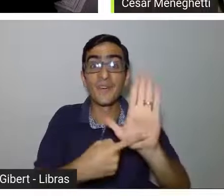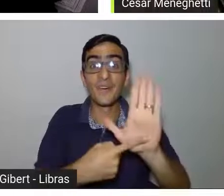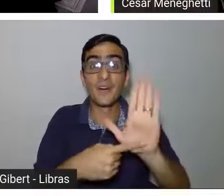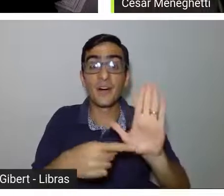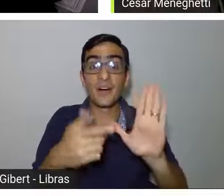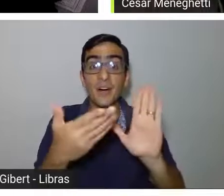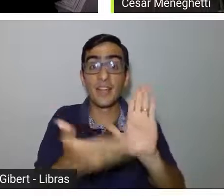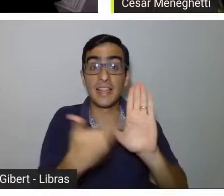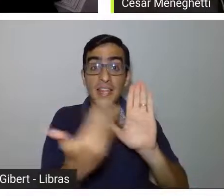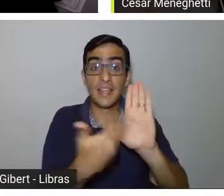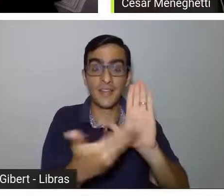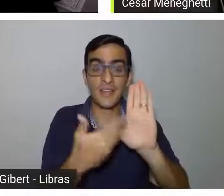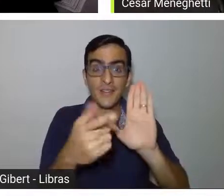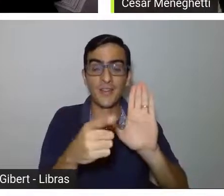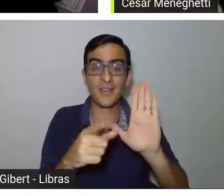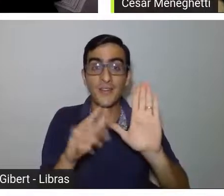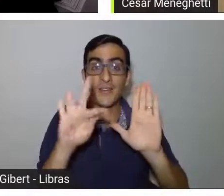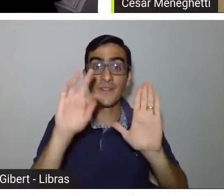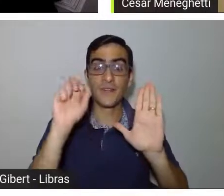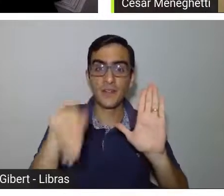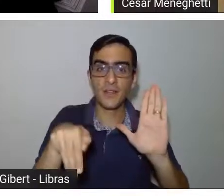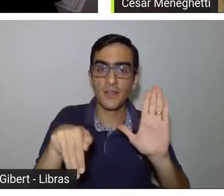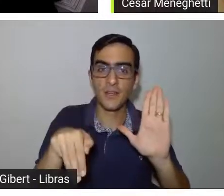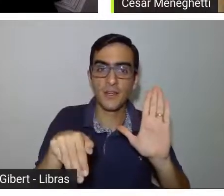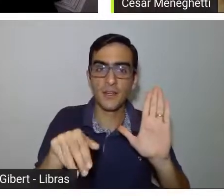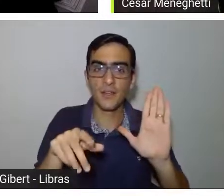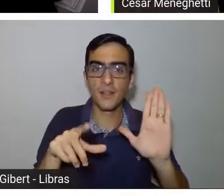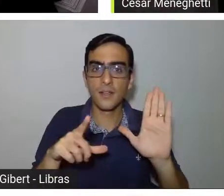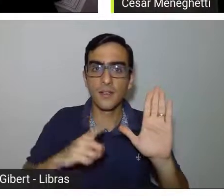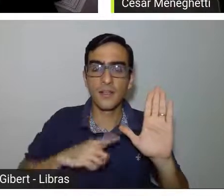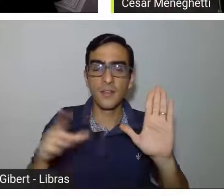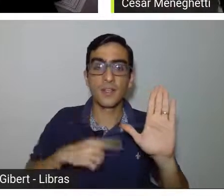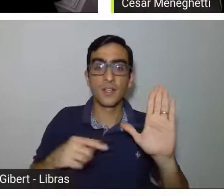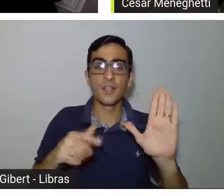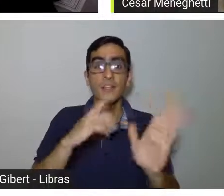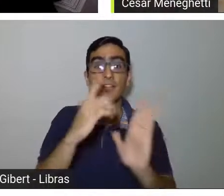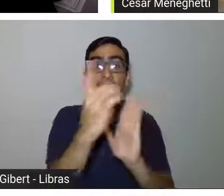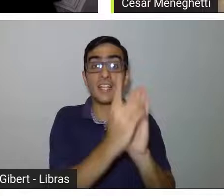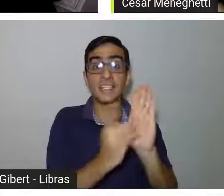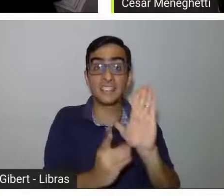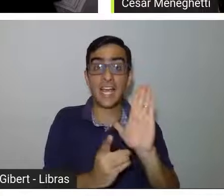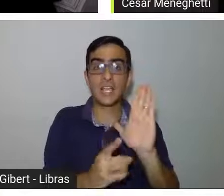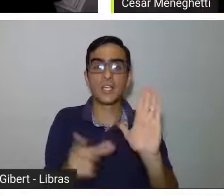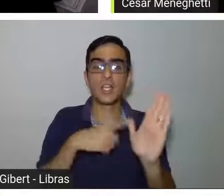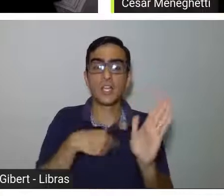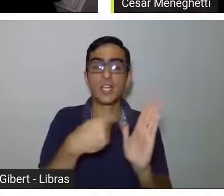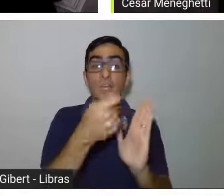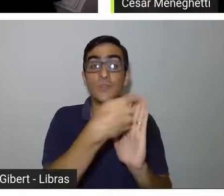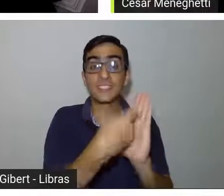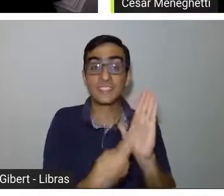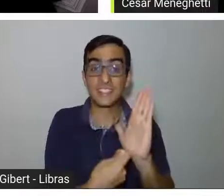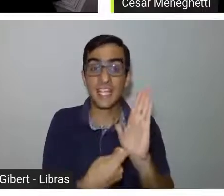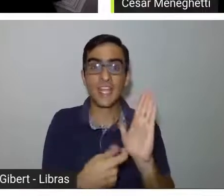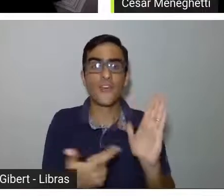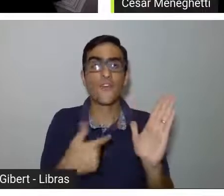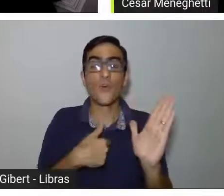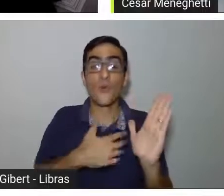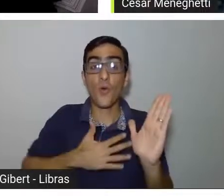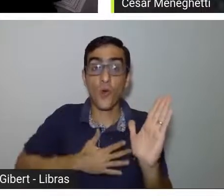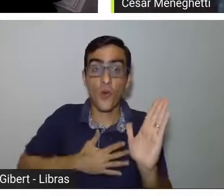no final, eu sou motoboy, designer, então eu escrevo também, então...